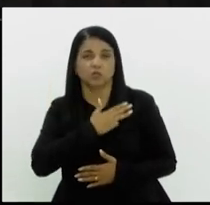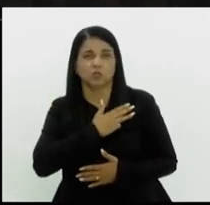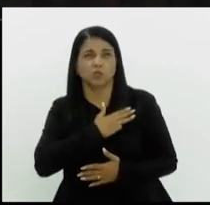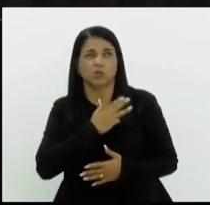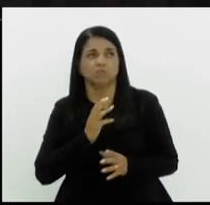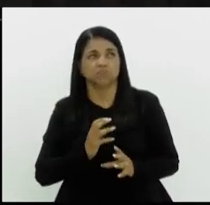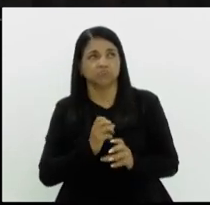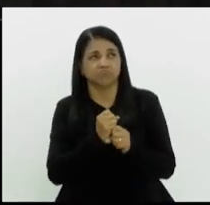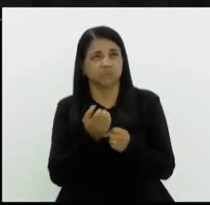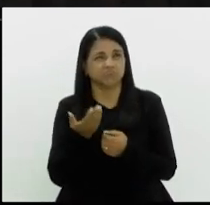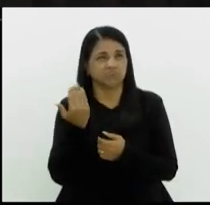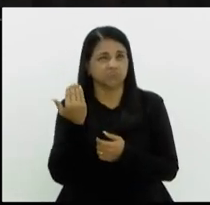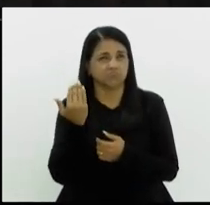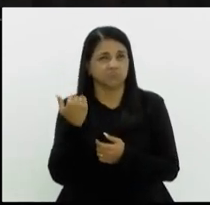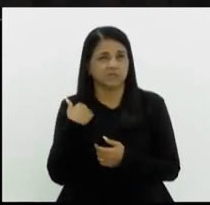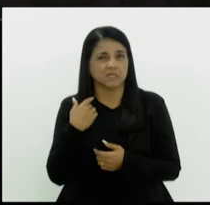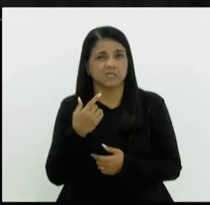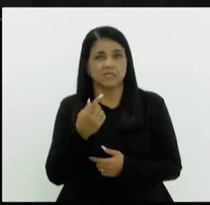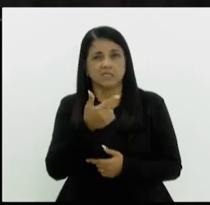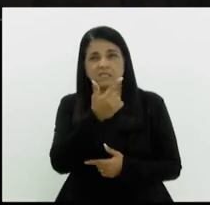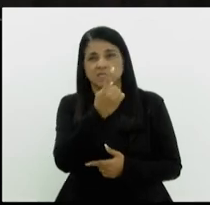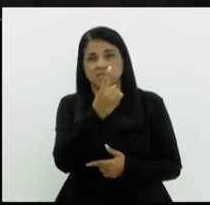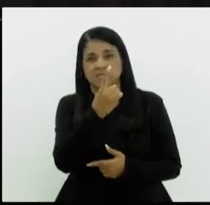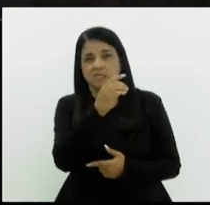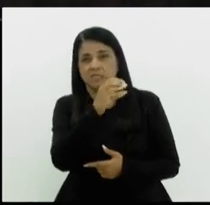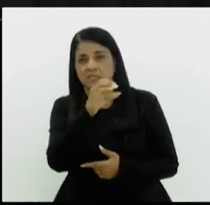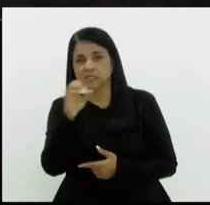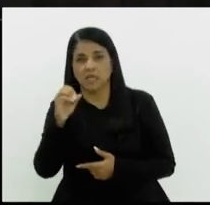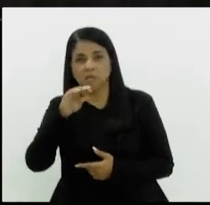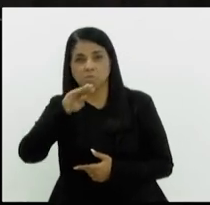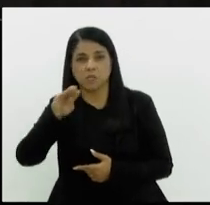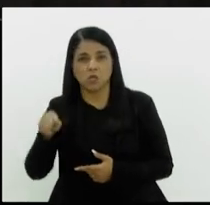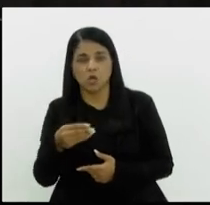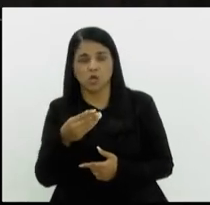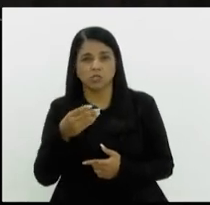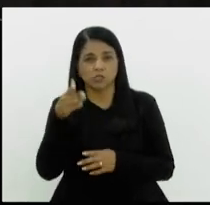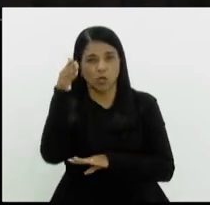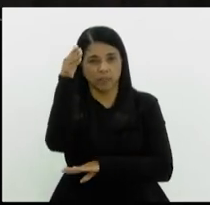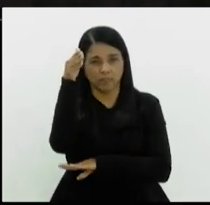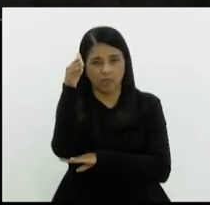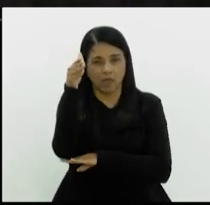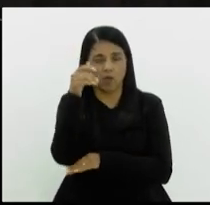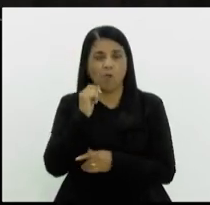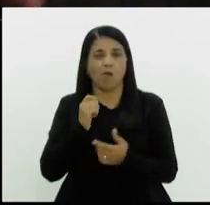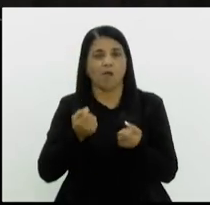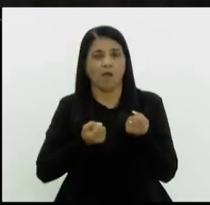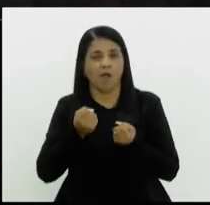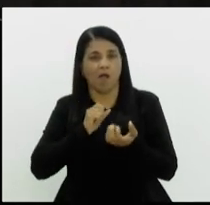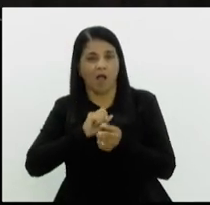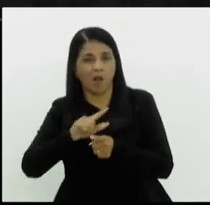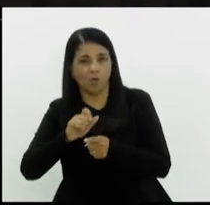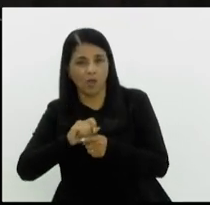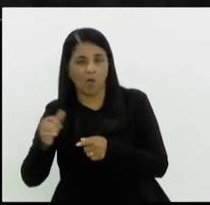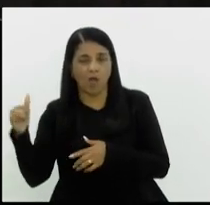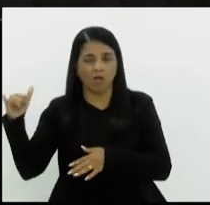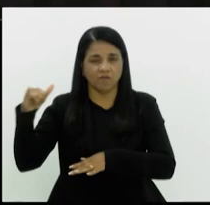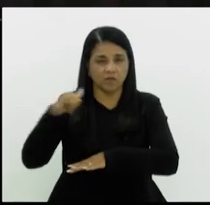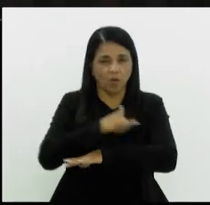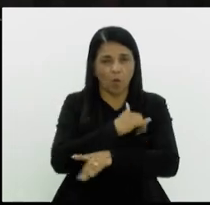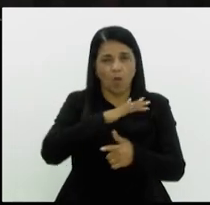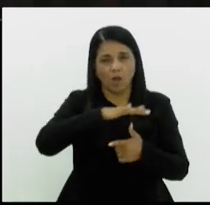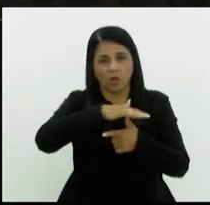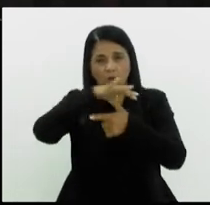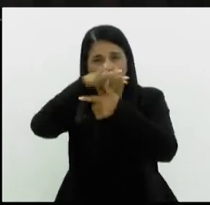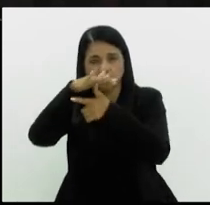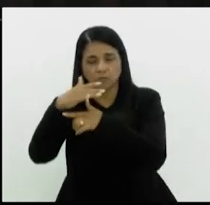batendo lá, 100 milhões só de hotel, carros alugados, fora aviões, fora isso, fora helicóptero, fora